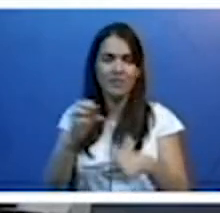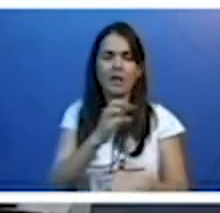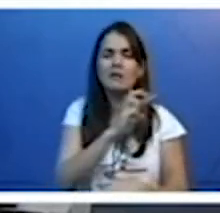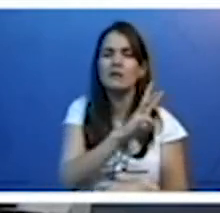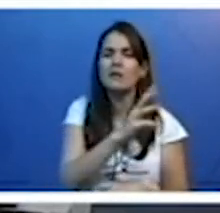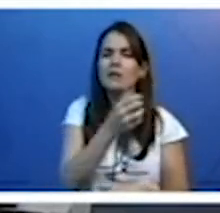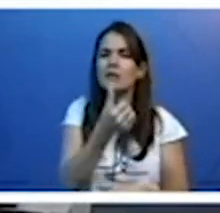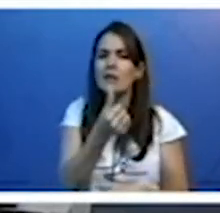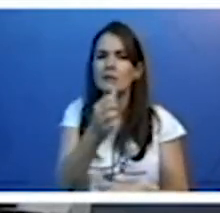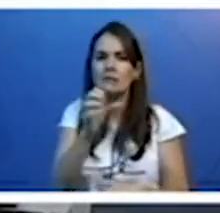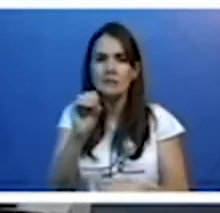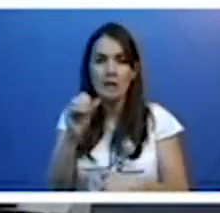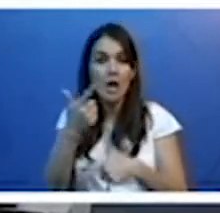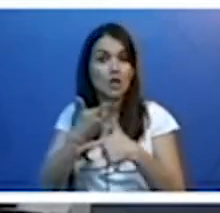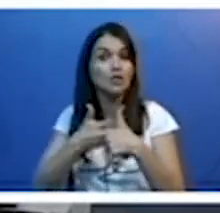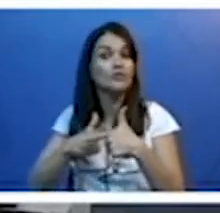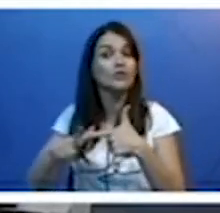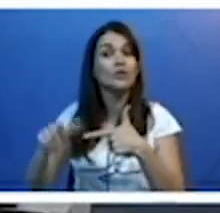100.